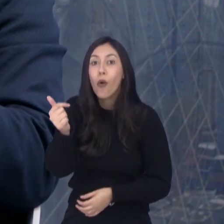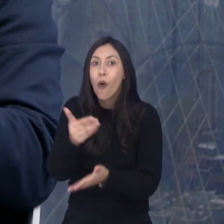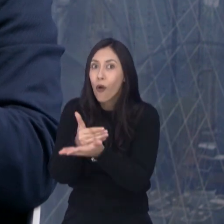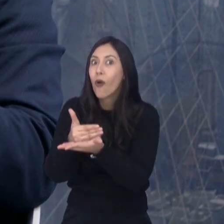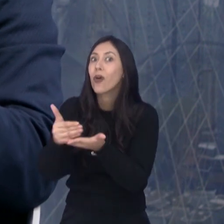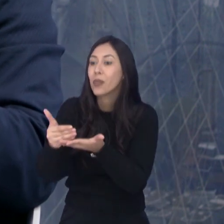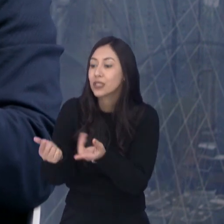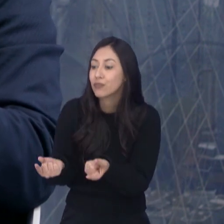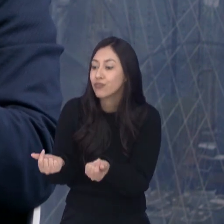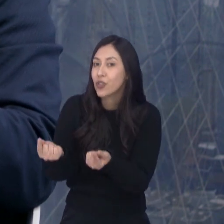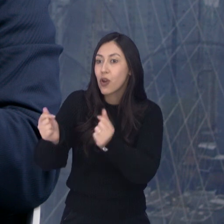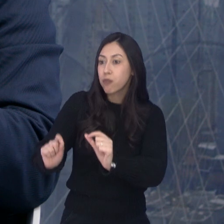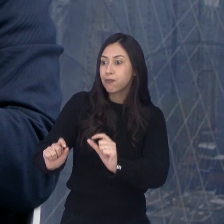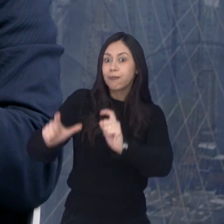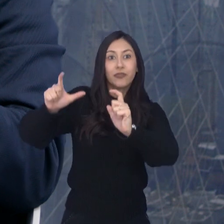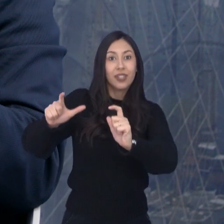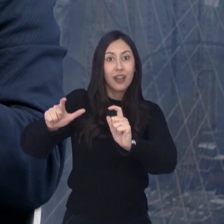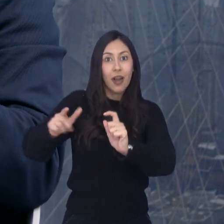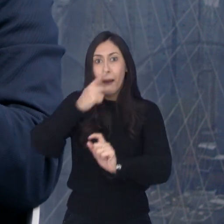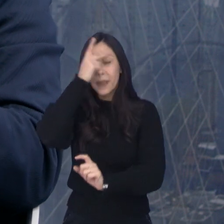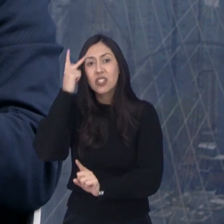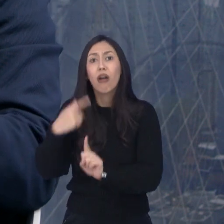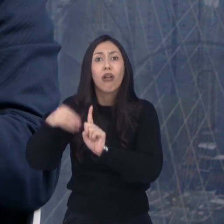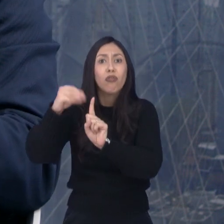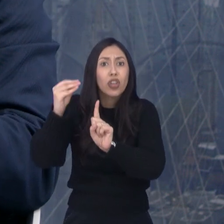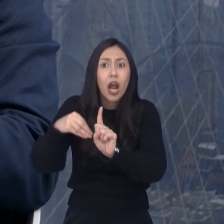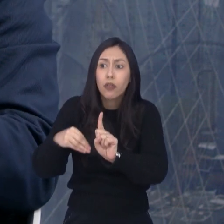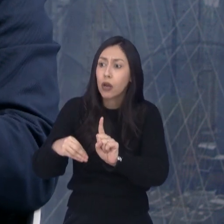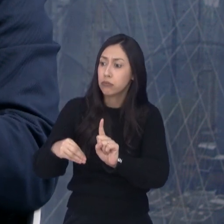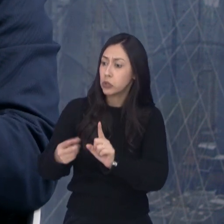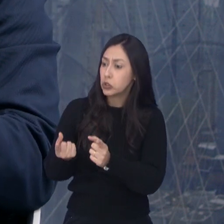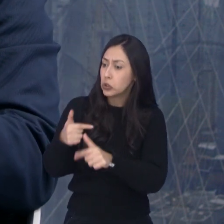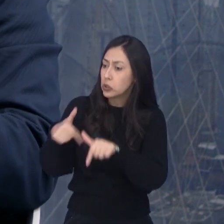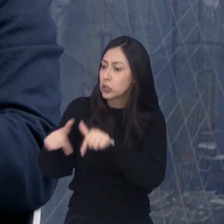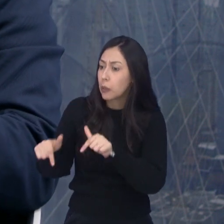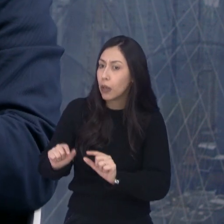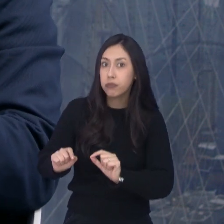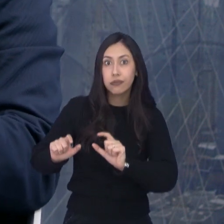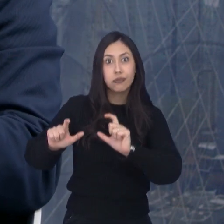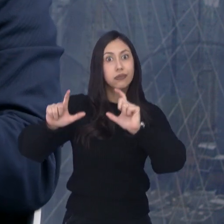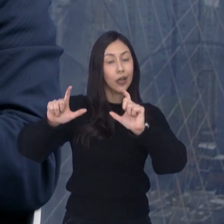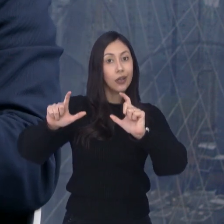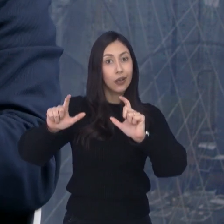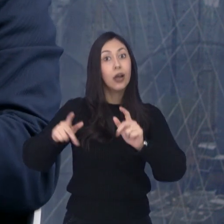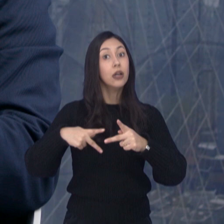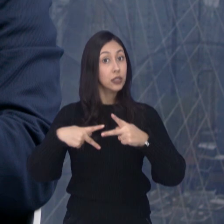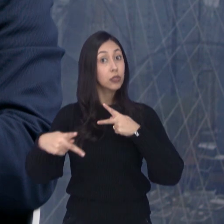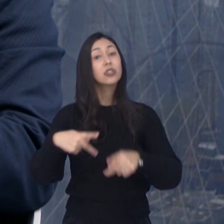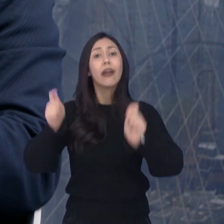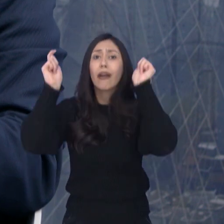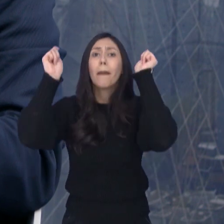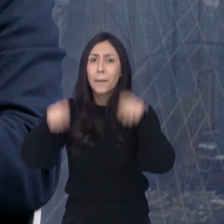a gente de uma situação de vulnerabilidade social. E isso promove o desenvolvimento da economia local. São José tem sim uma vocação para